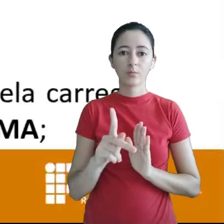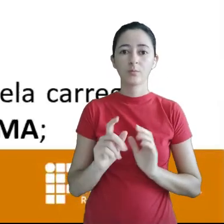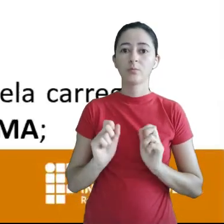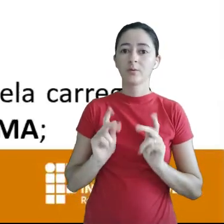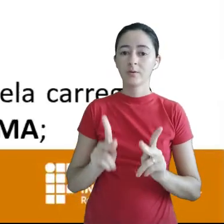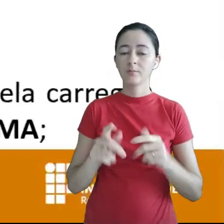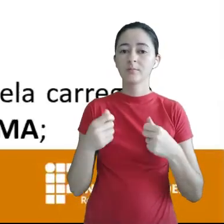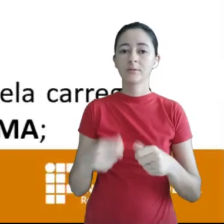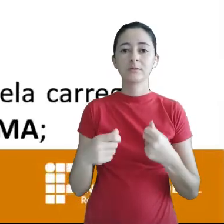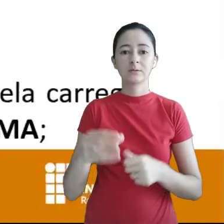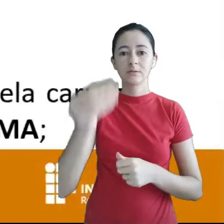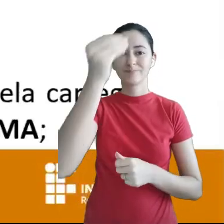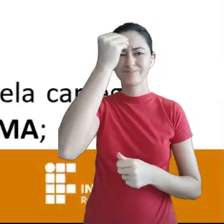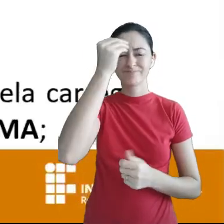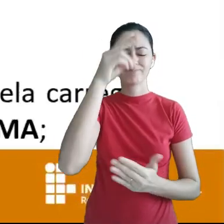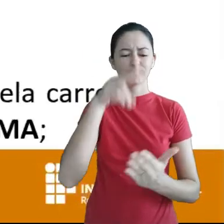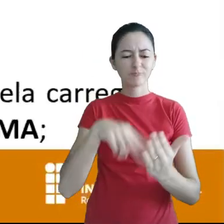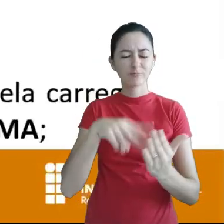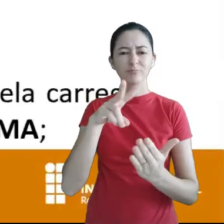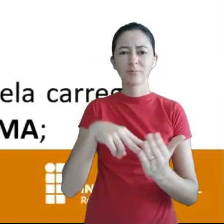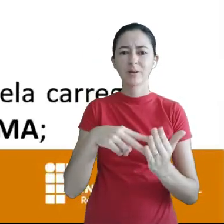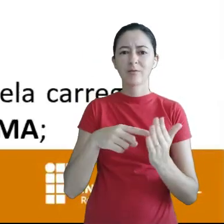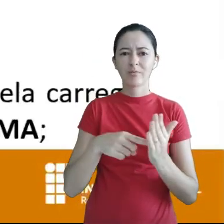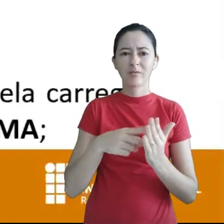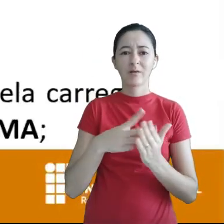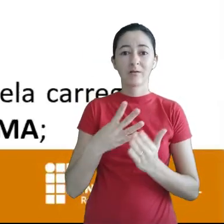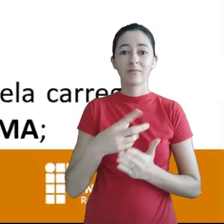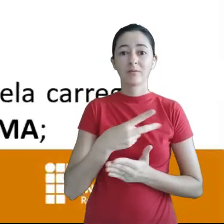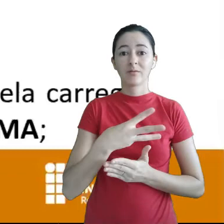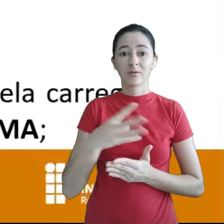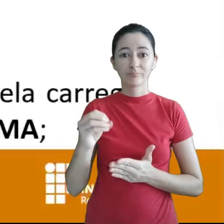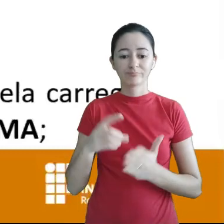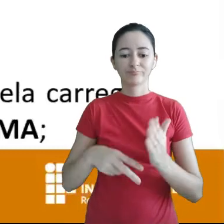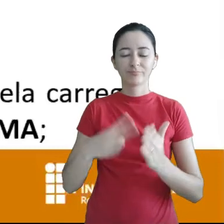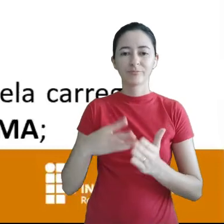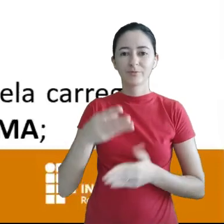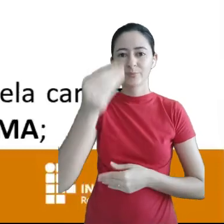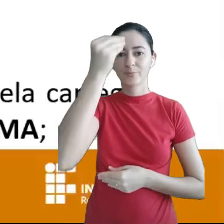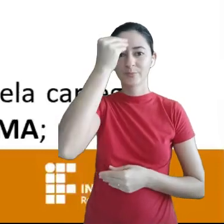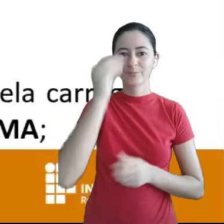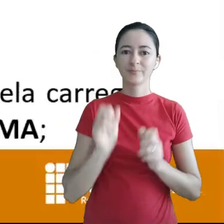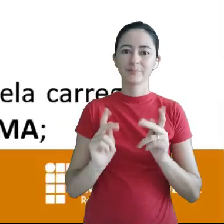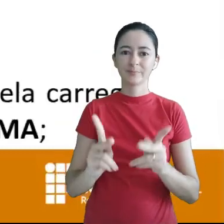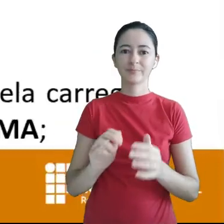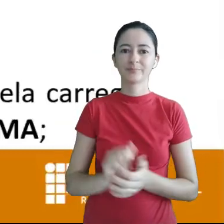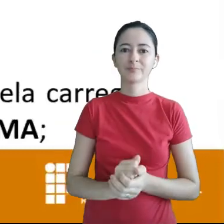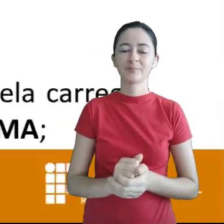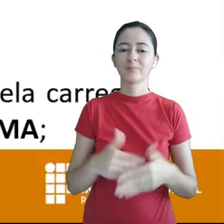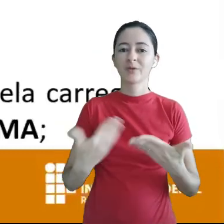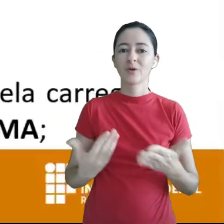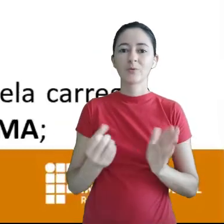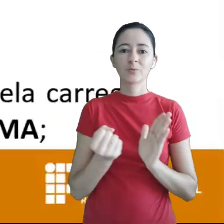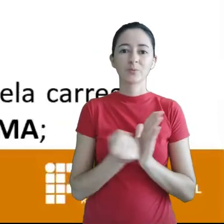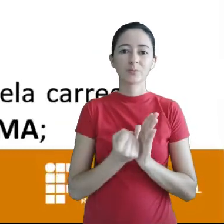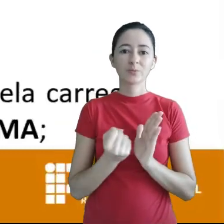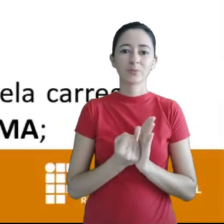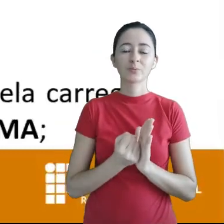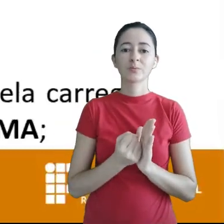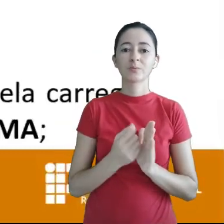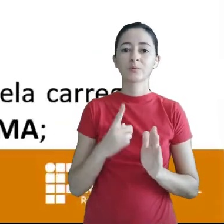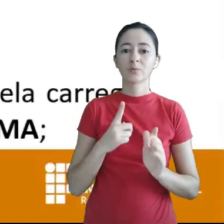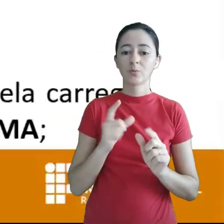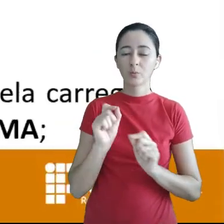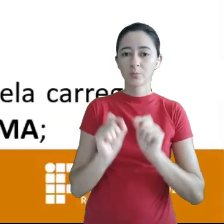específica. Esses aqui tem que decorar, galera. Fica lendo isso aqui. Lê isso aqui 30 vezes que decora. Tá bom? Então, esses